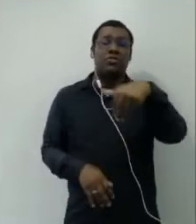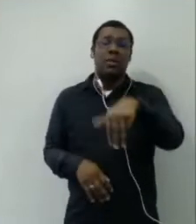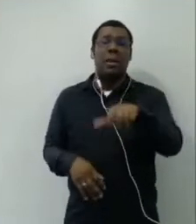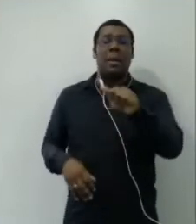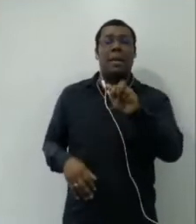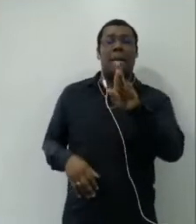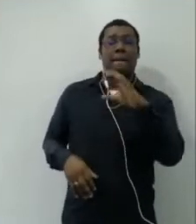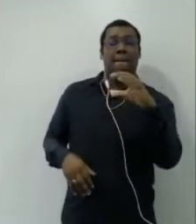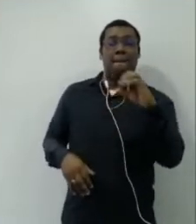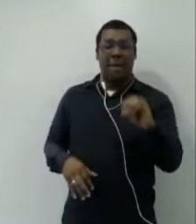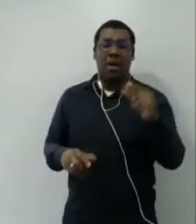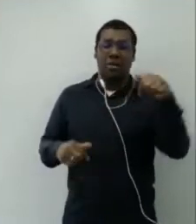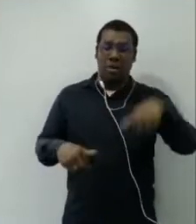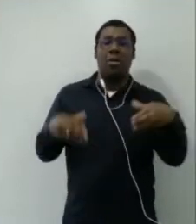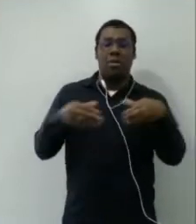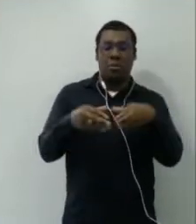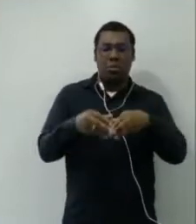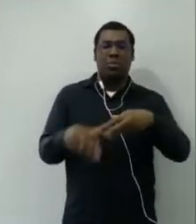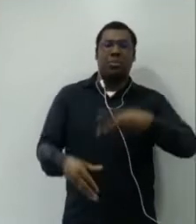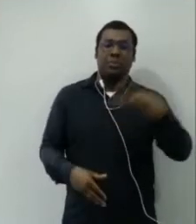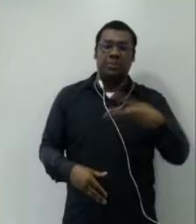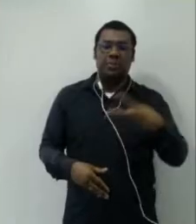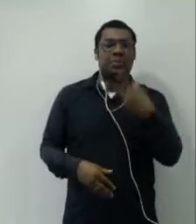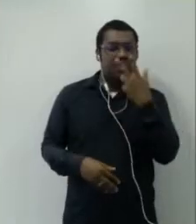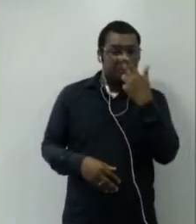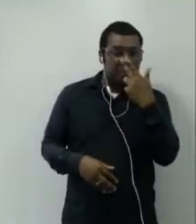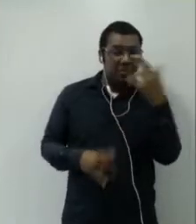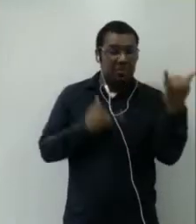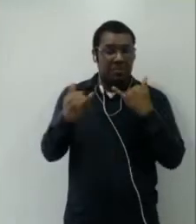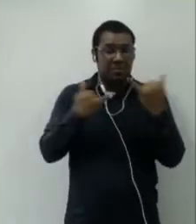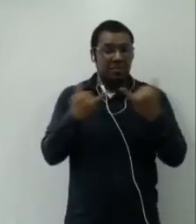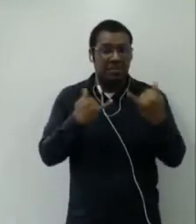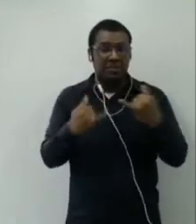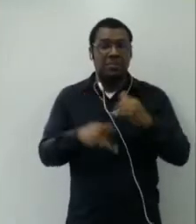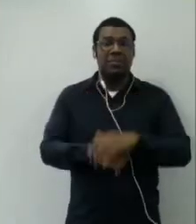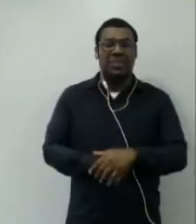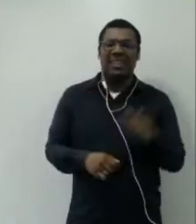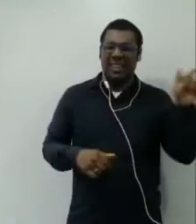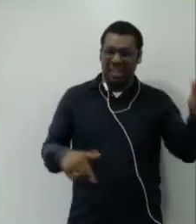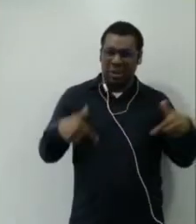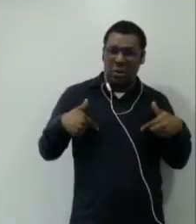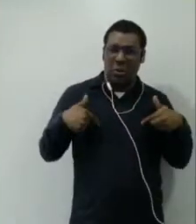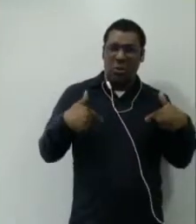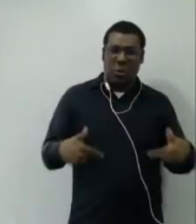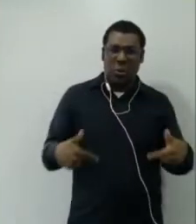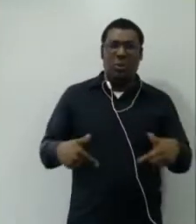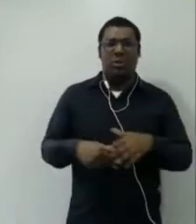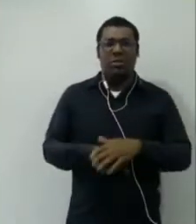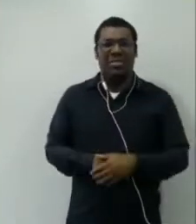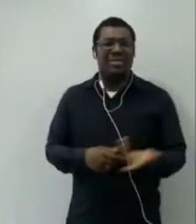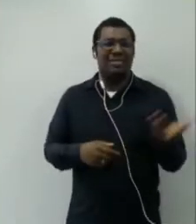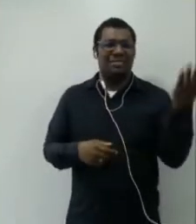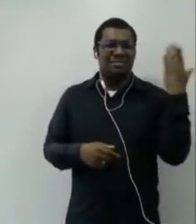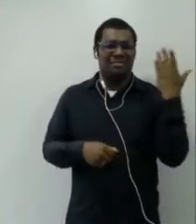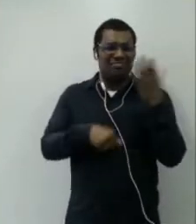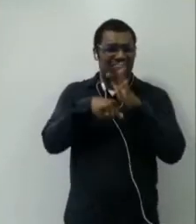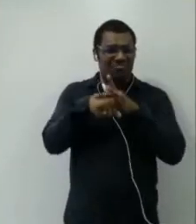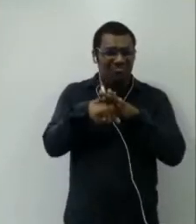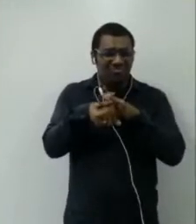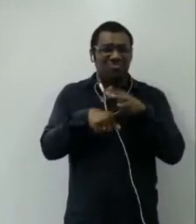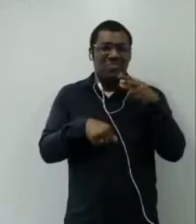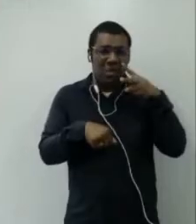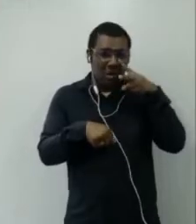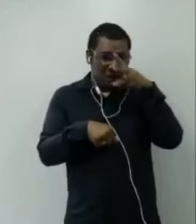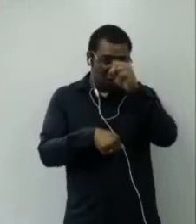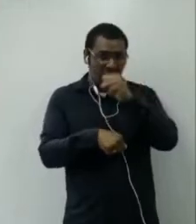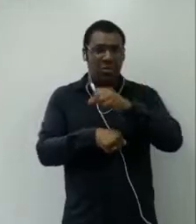E a mim parece que ele, depois de tanta luta contra essa maldita doença, comportou-se